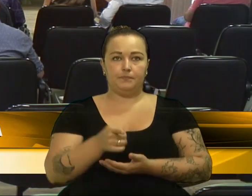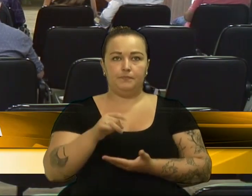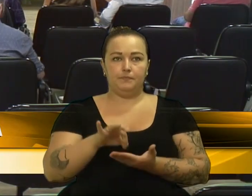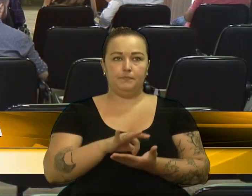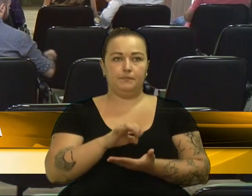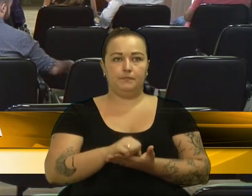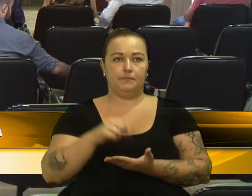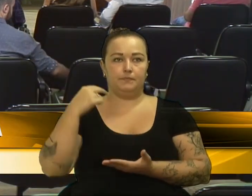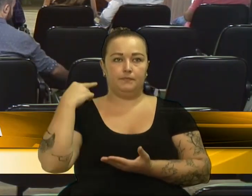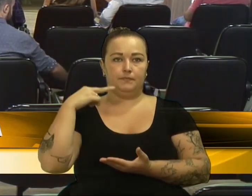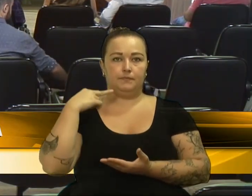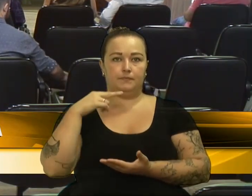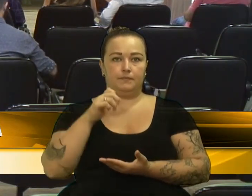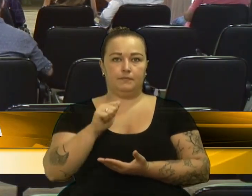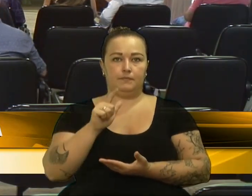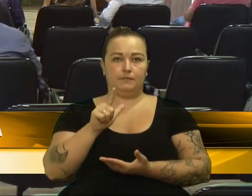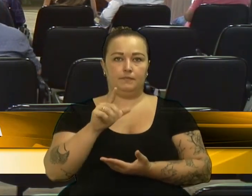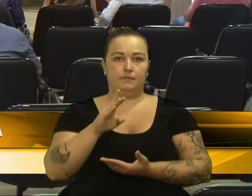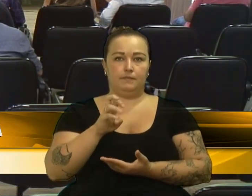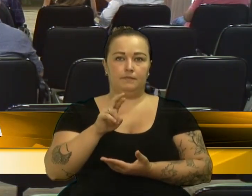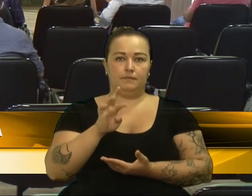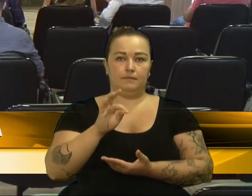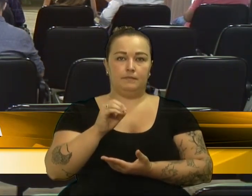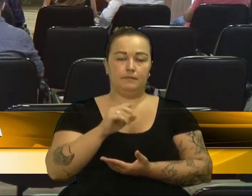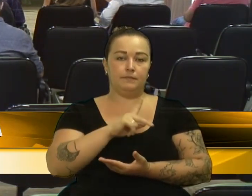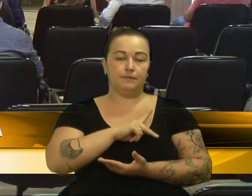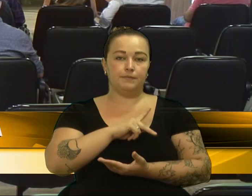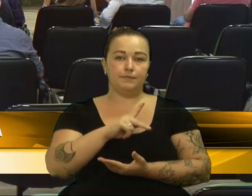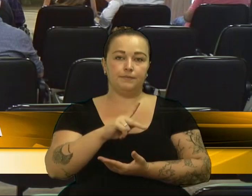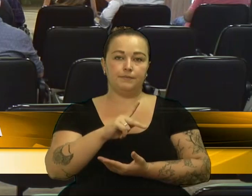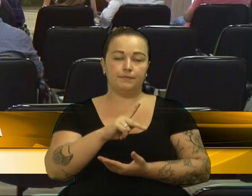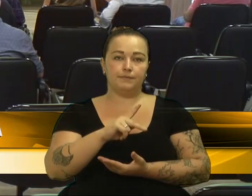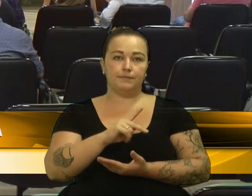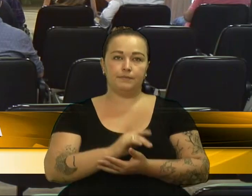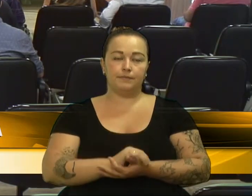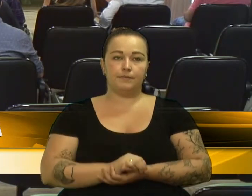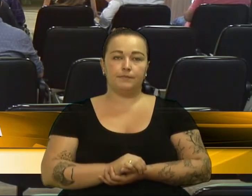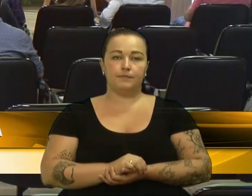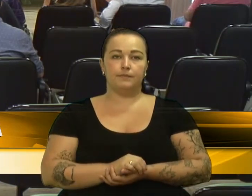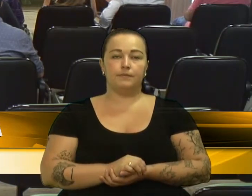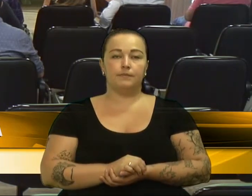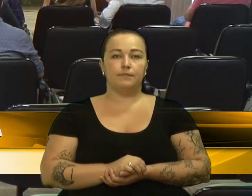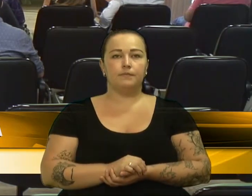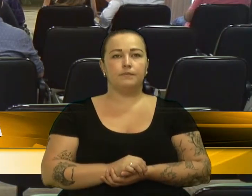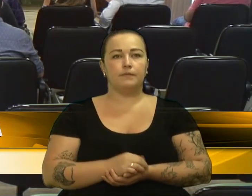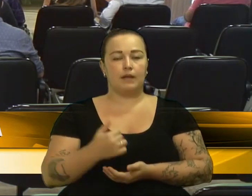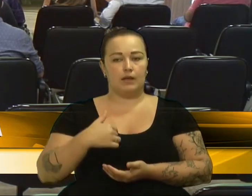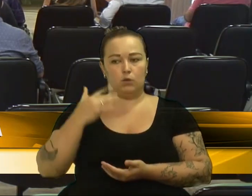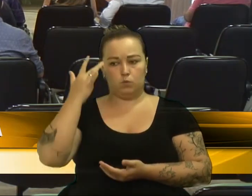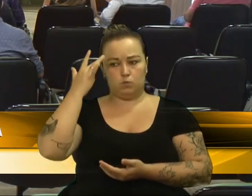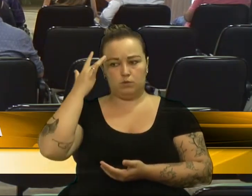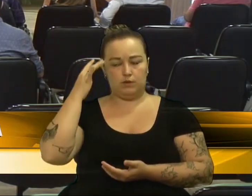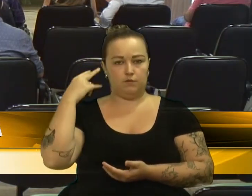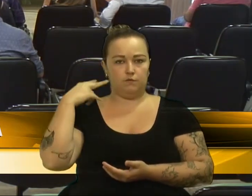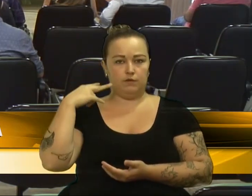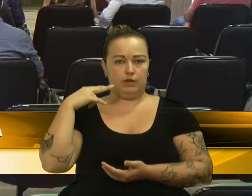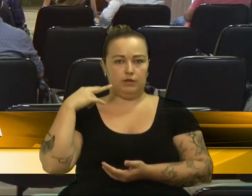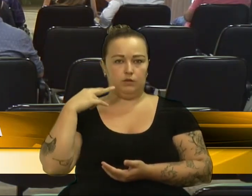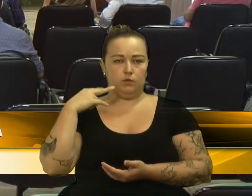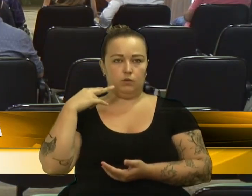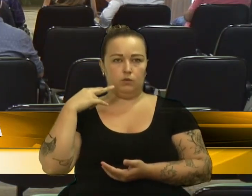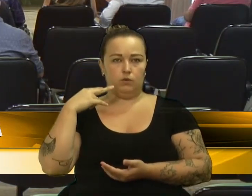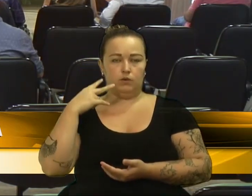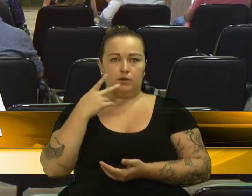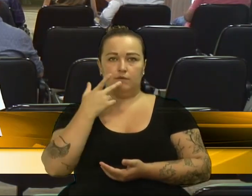vereador Alberto Meneguzzi. Senhor presidente, eu não sei se o vereador Tomé está falando como líder de governo